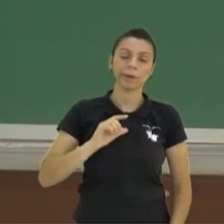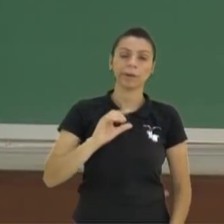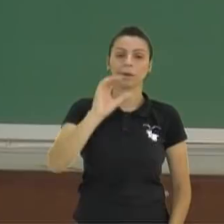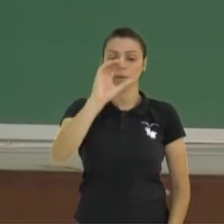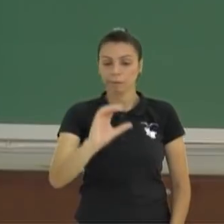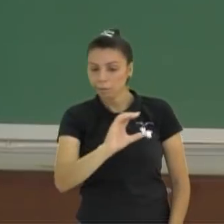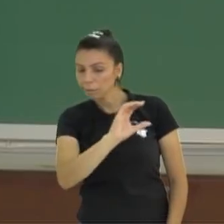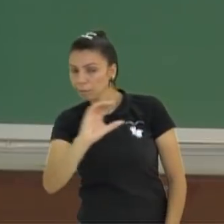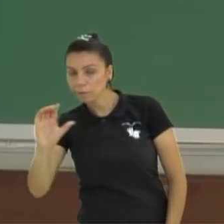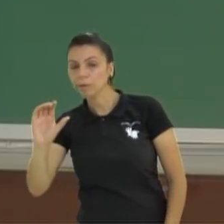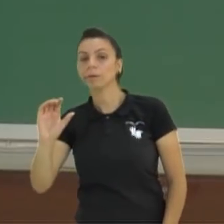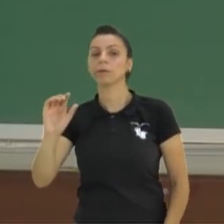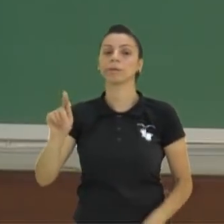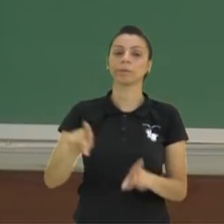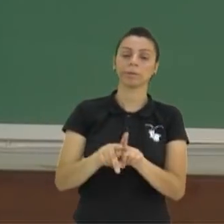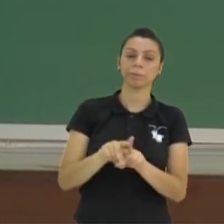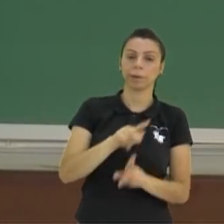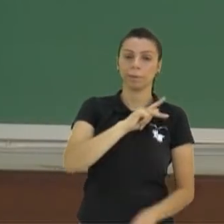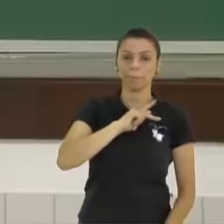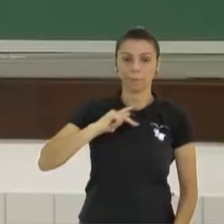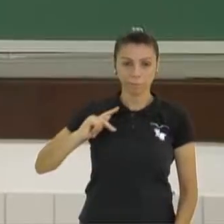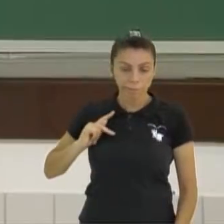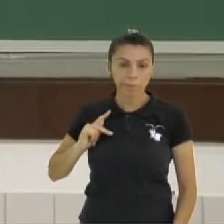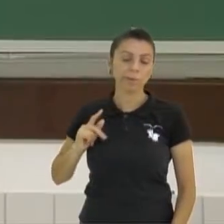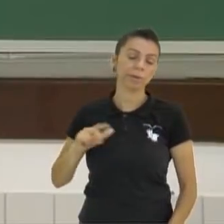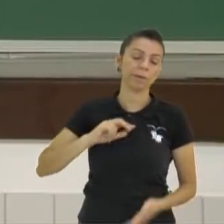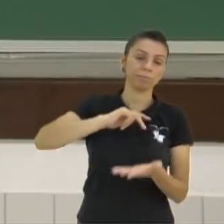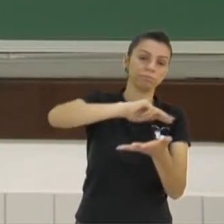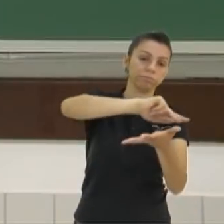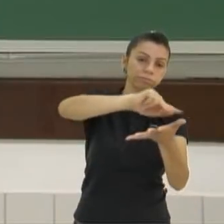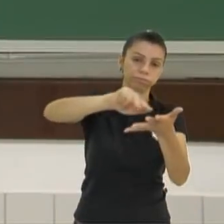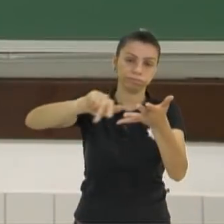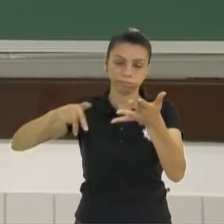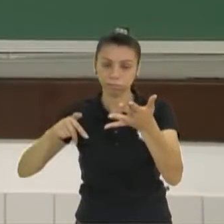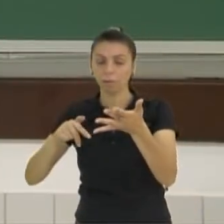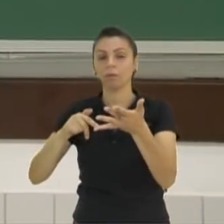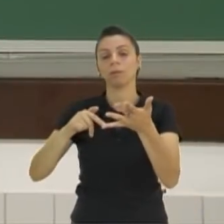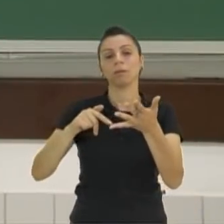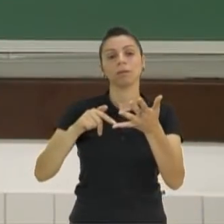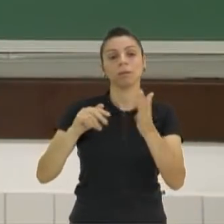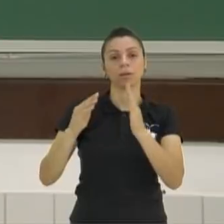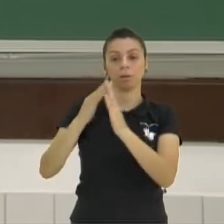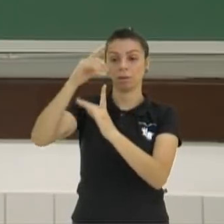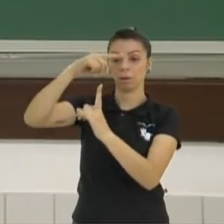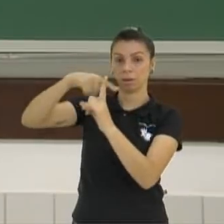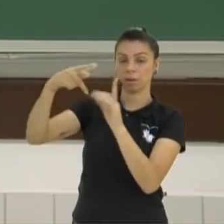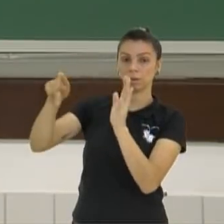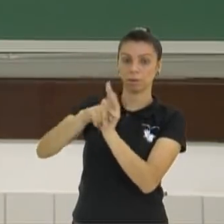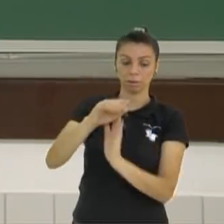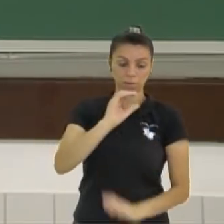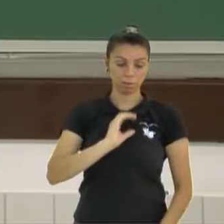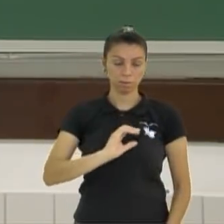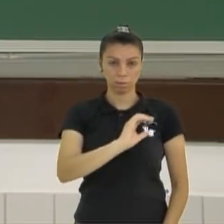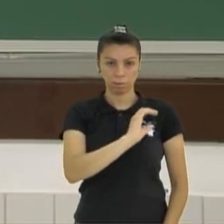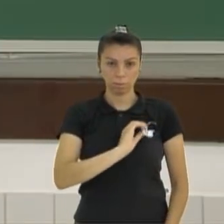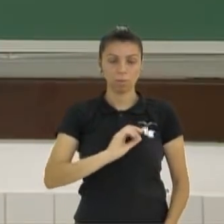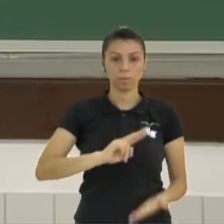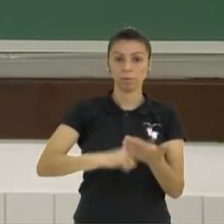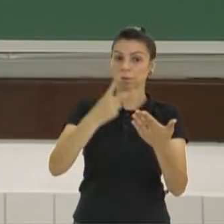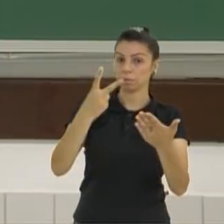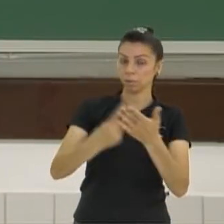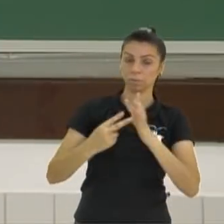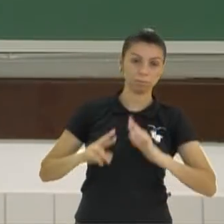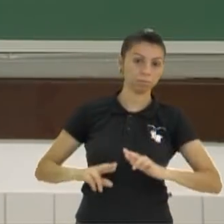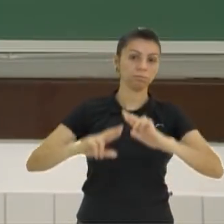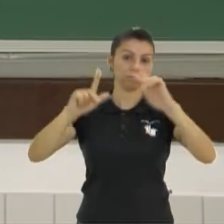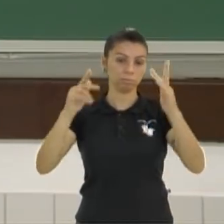católico, luterano, presbiteriano, são várias igrejas cristãs com interpretações diferentes da Bíblia, também temos